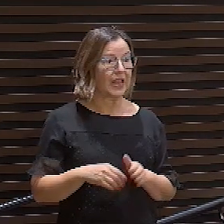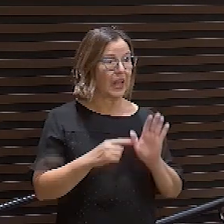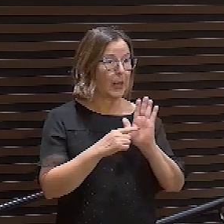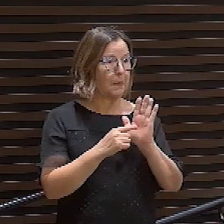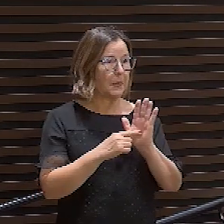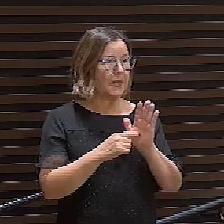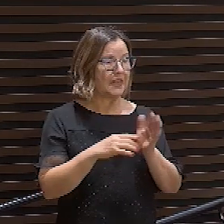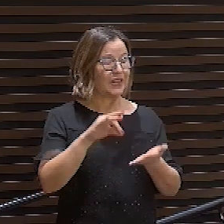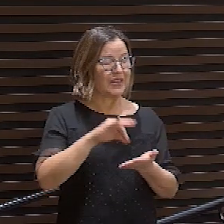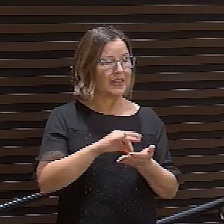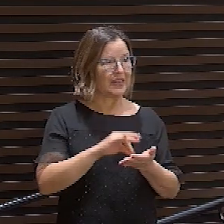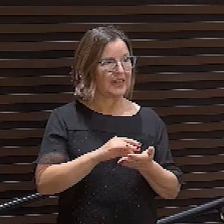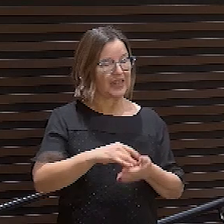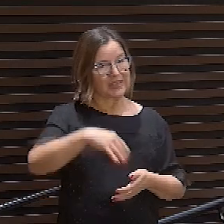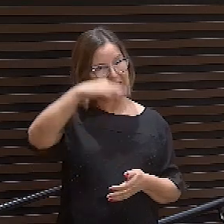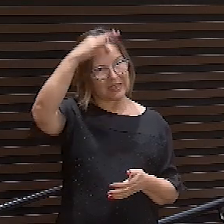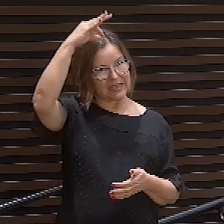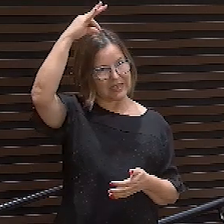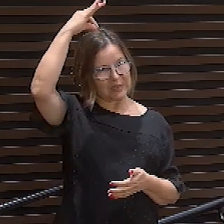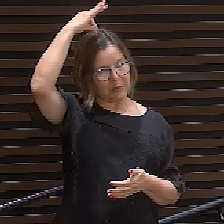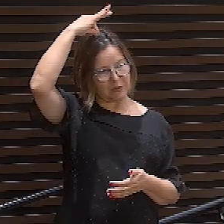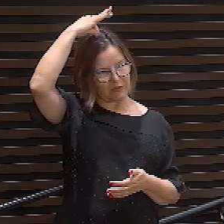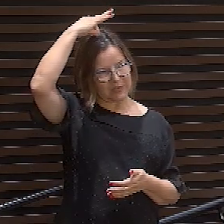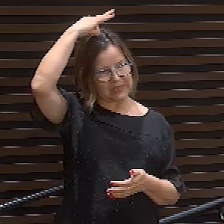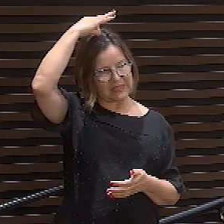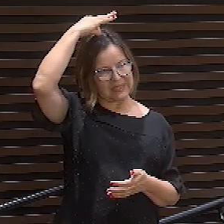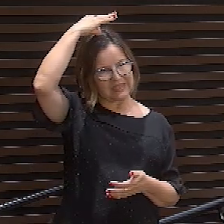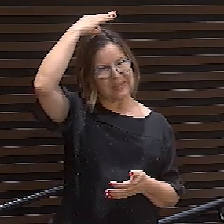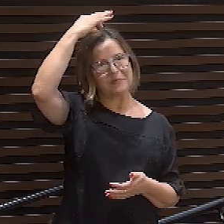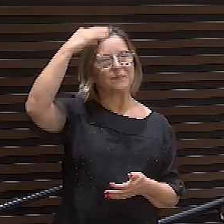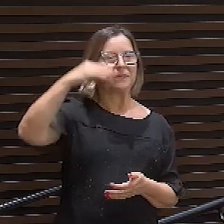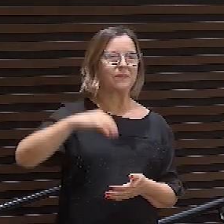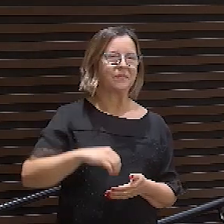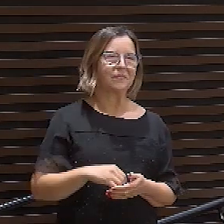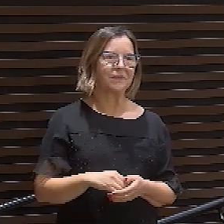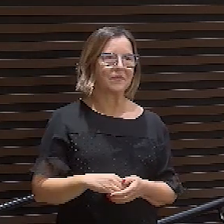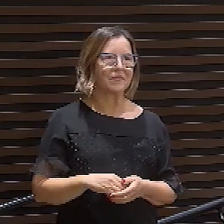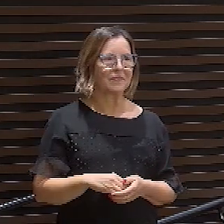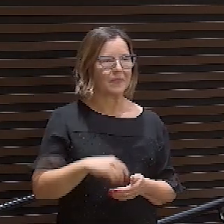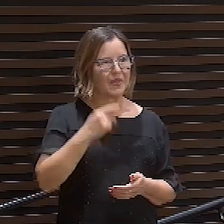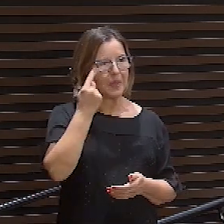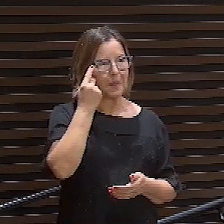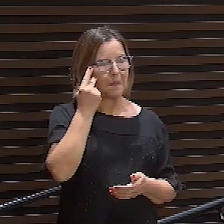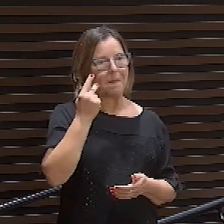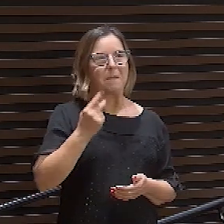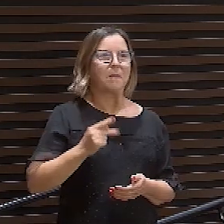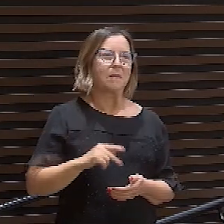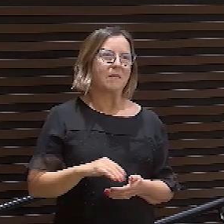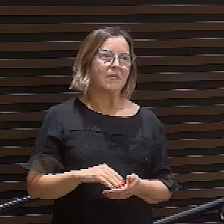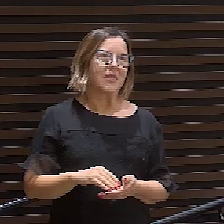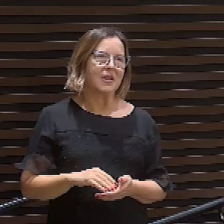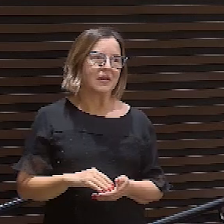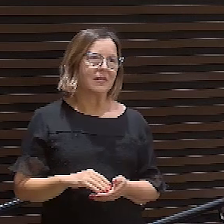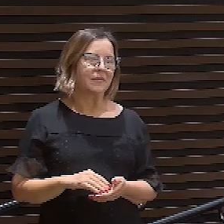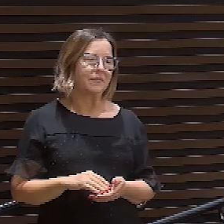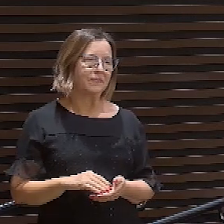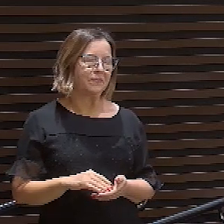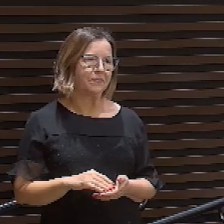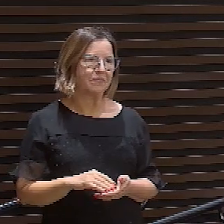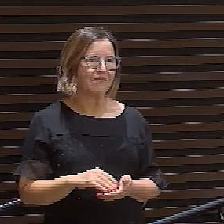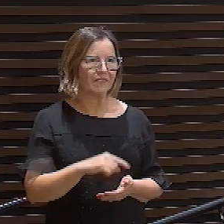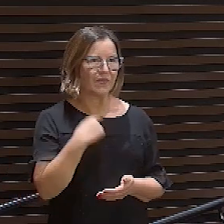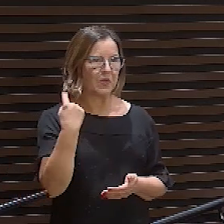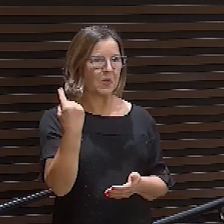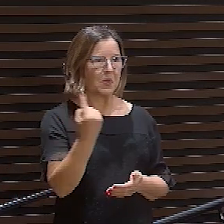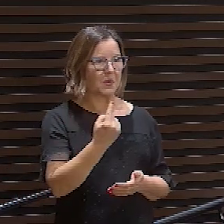espirituais que vão, de certo modo, tratar com as nossas vidas. E esse primeiro altar,